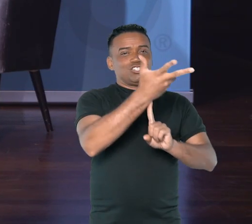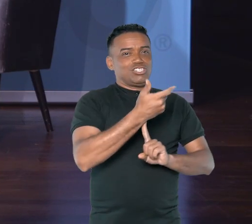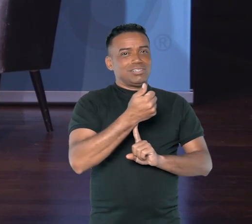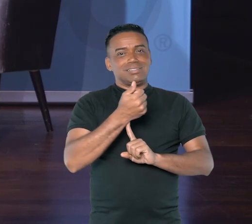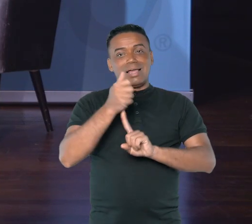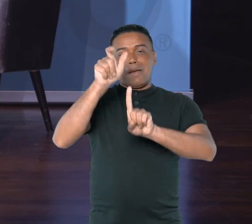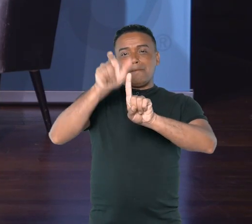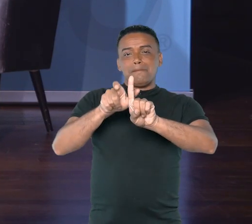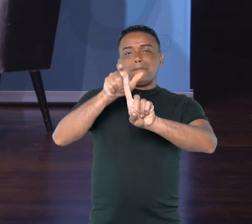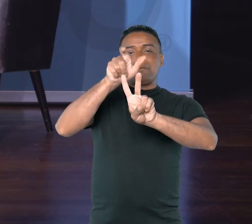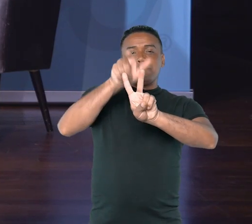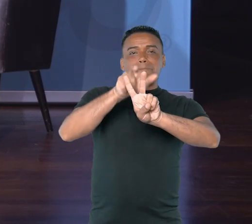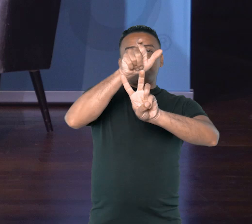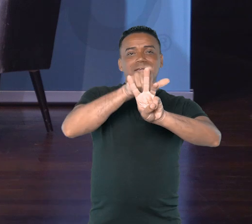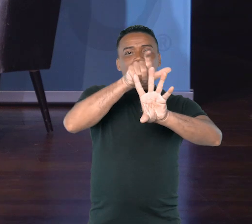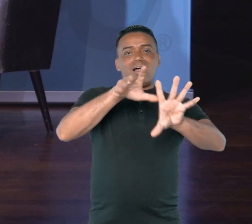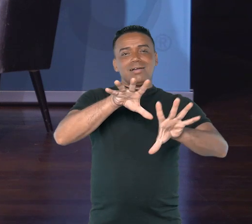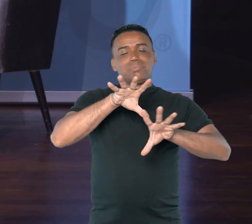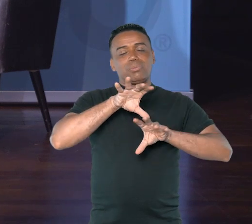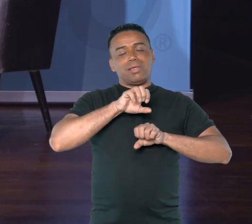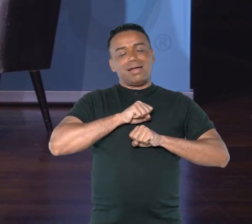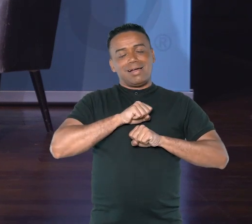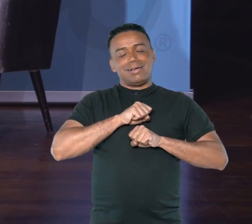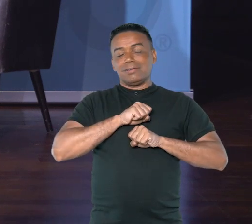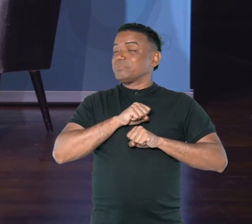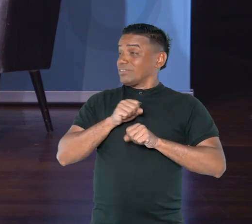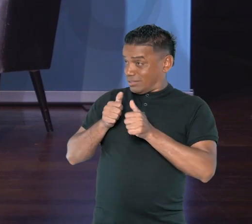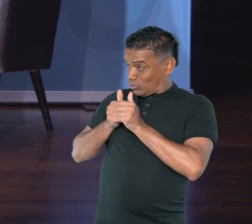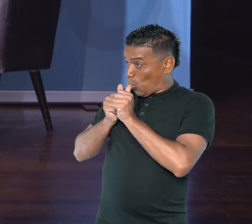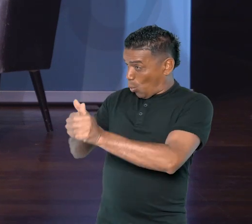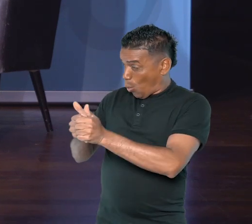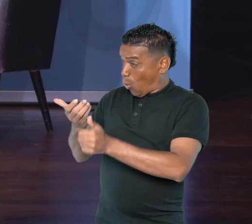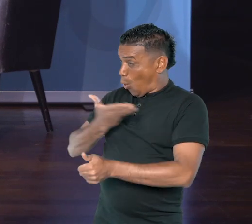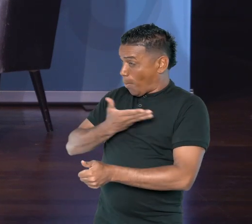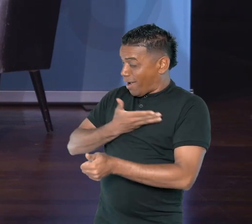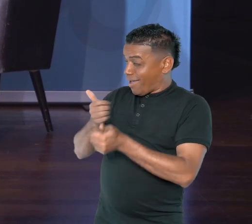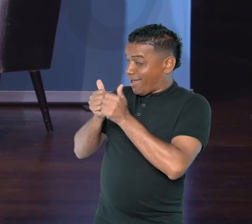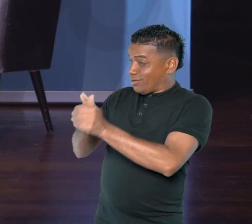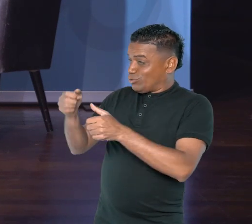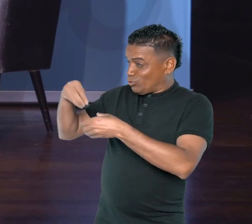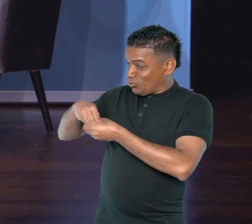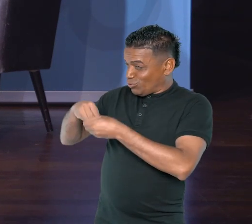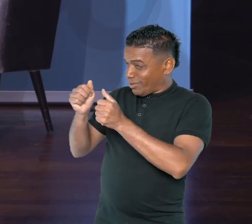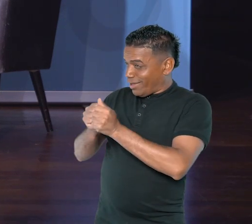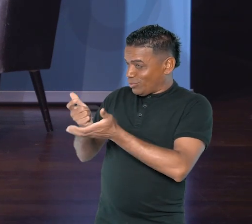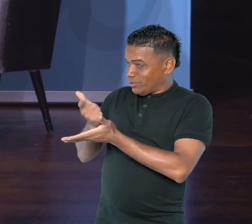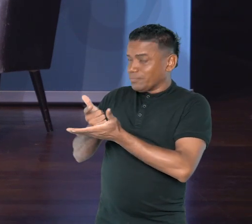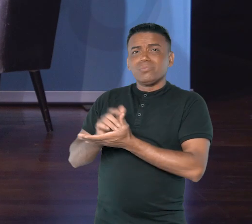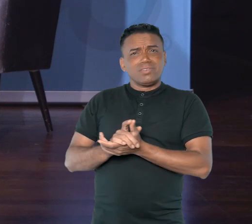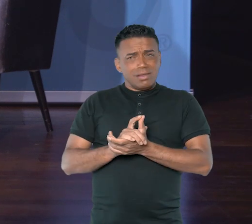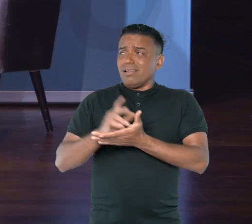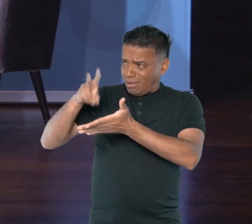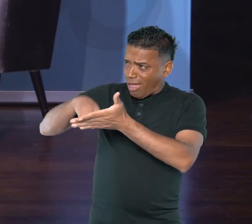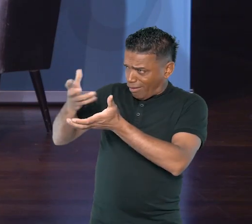talvez, de eu me apropriar um pouco deles. Seus companheiros, né? Quer ler um trecho para a gente? Vocês querem